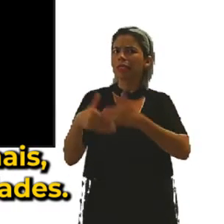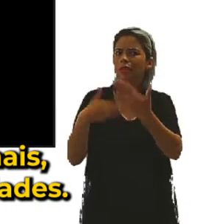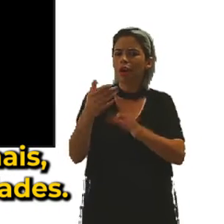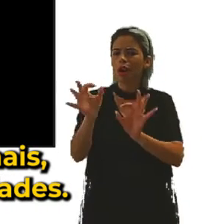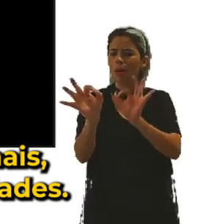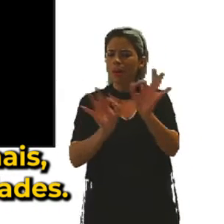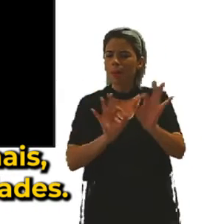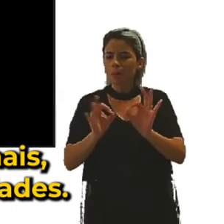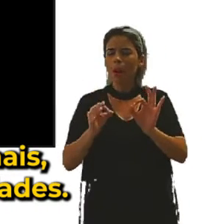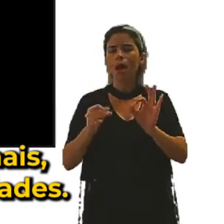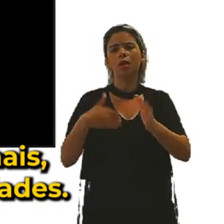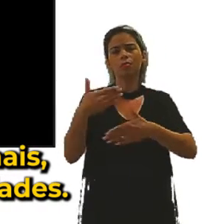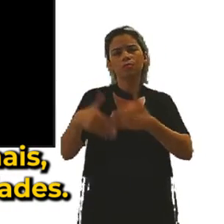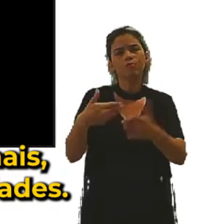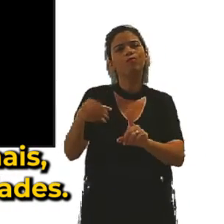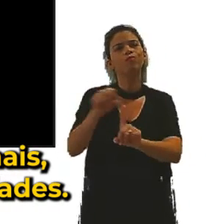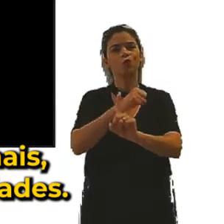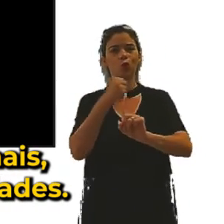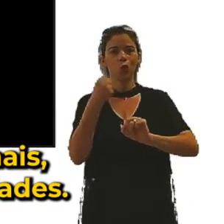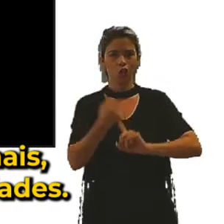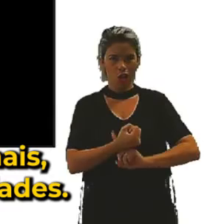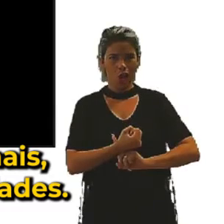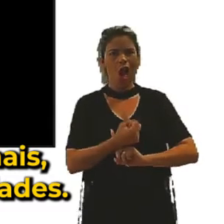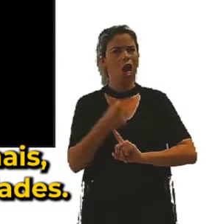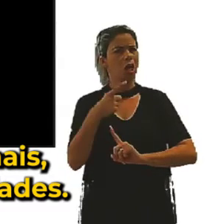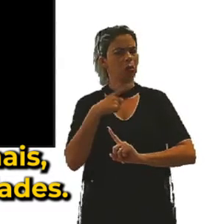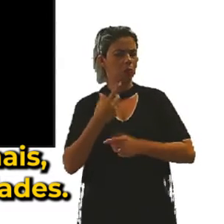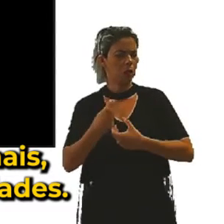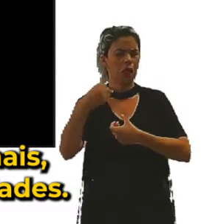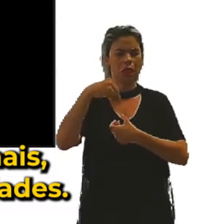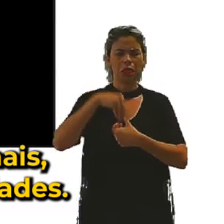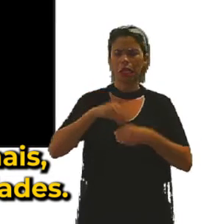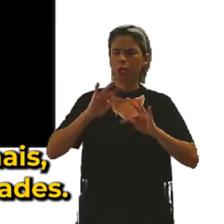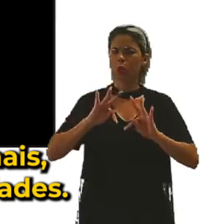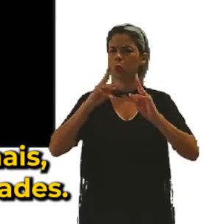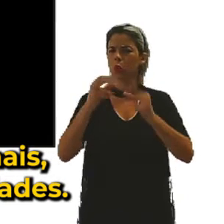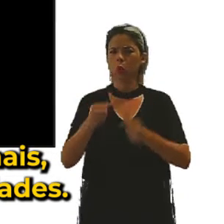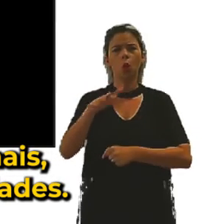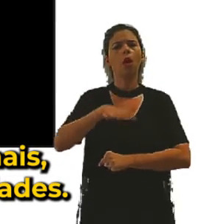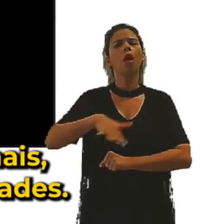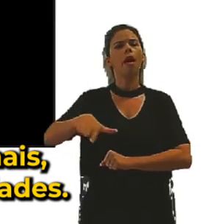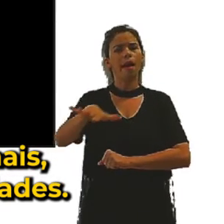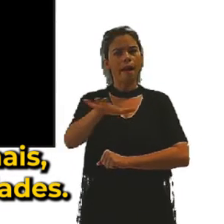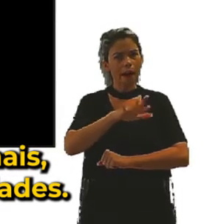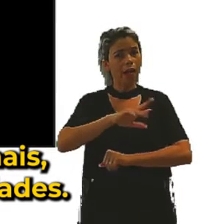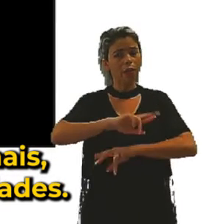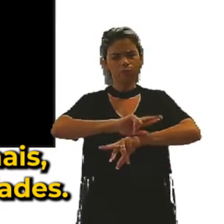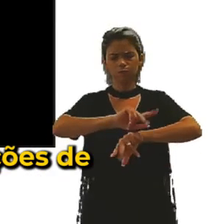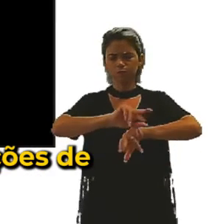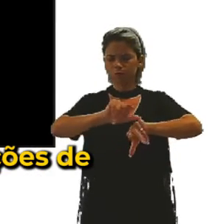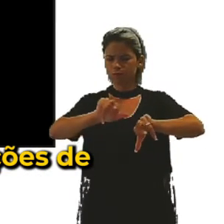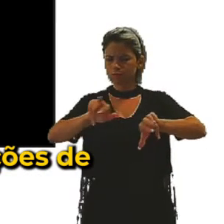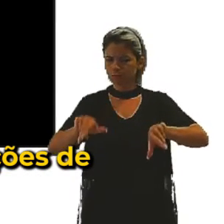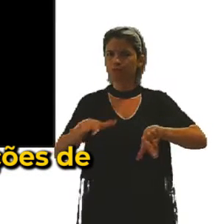sociais, e aí eu digo familiares, e aí eu digo institucionais, em todas estas multidimensionalidades. Implica,